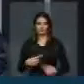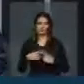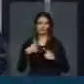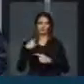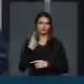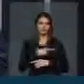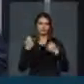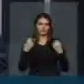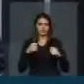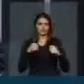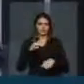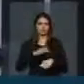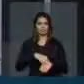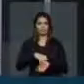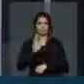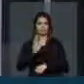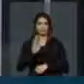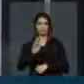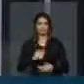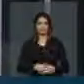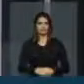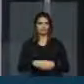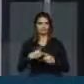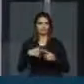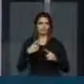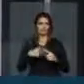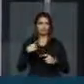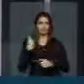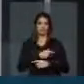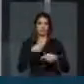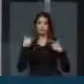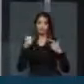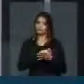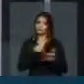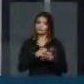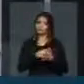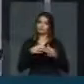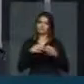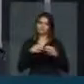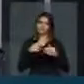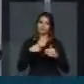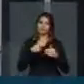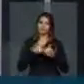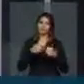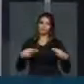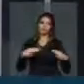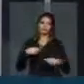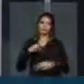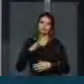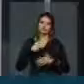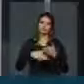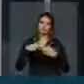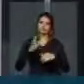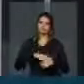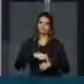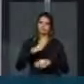precisamos cada vez mais lutar para que o transporte massa no Brasil quer